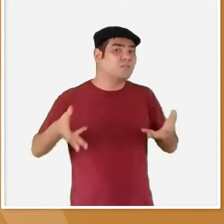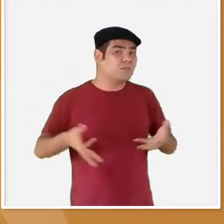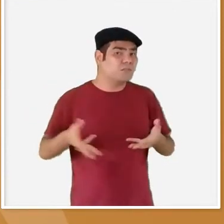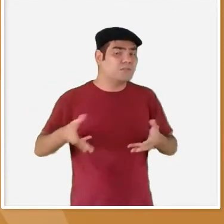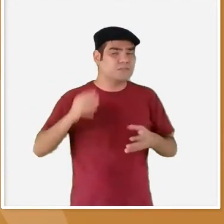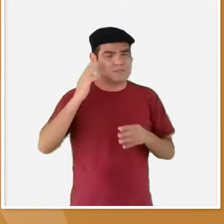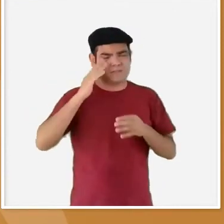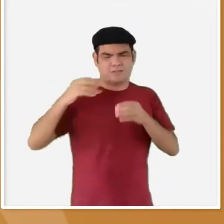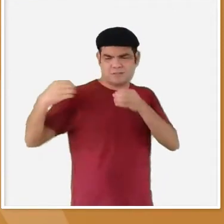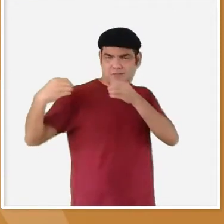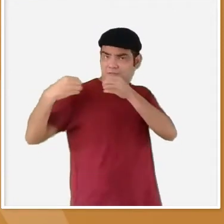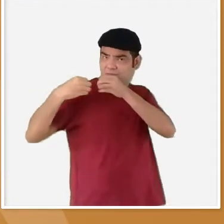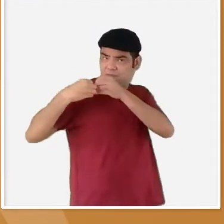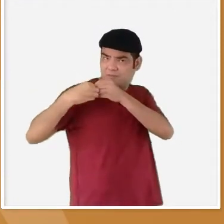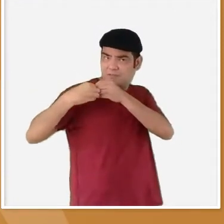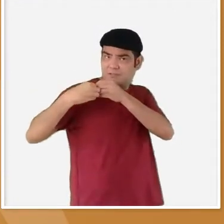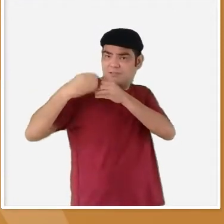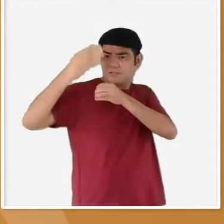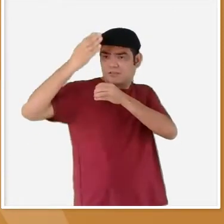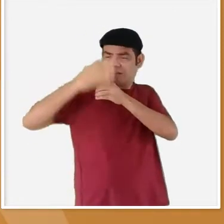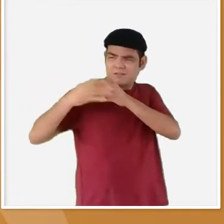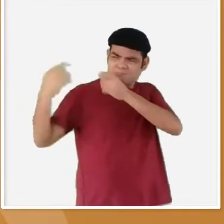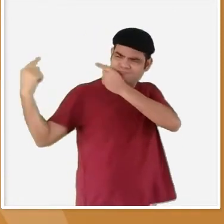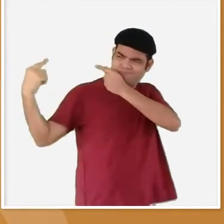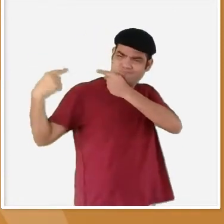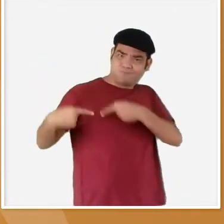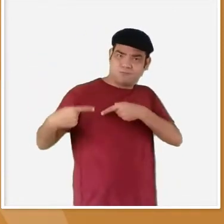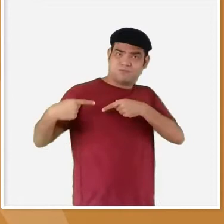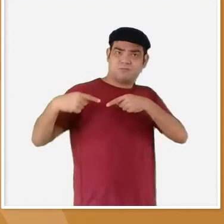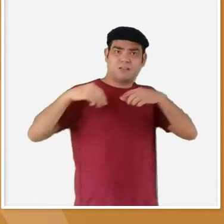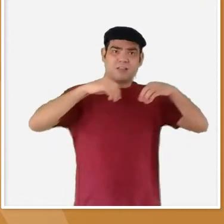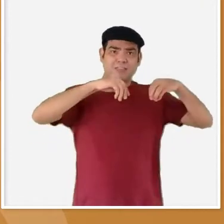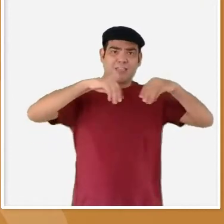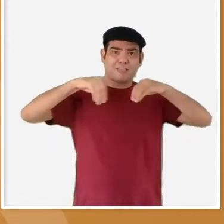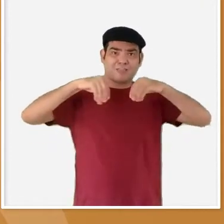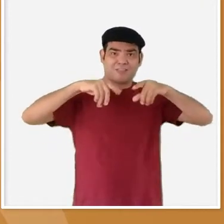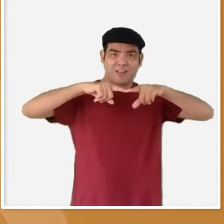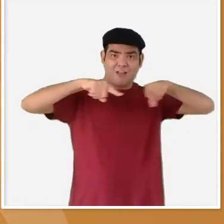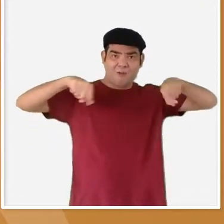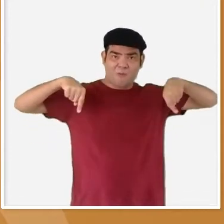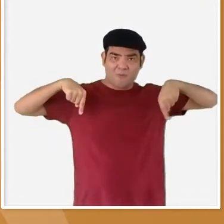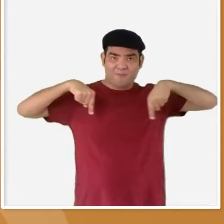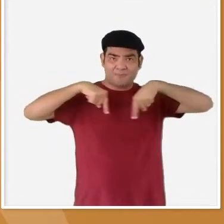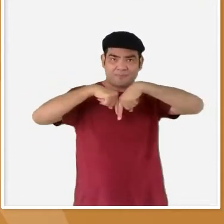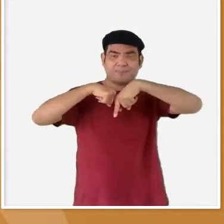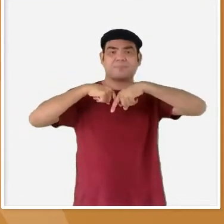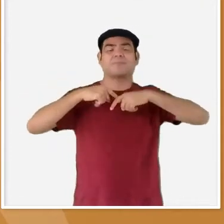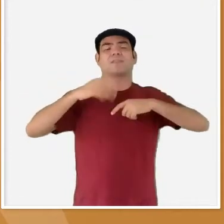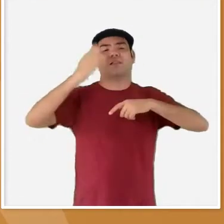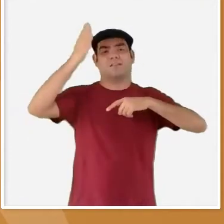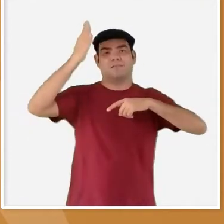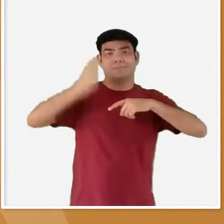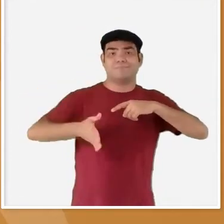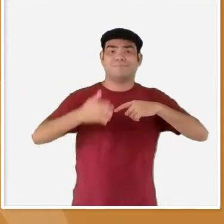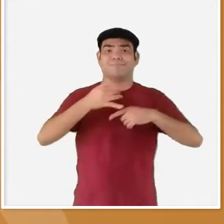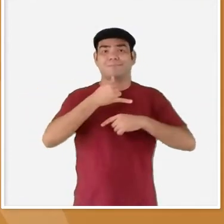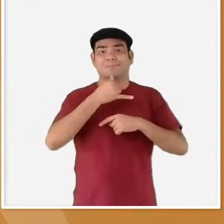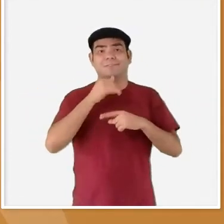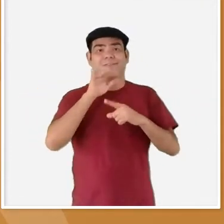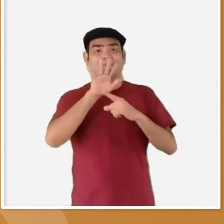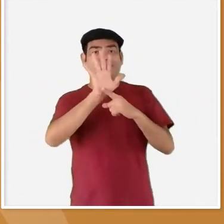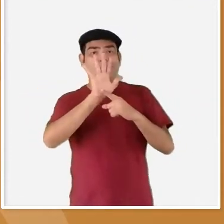é palco de disputa territorial, né? E é cenário de tristes imagens dos